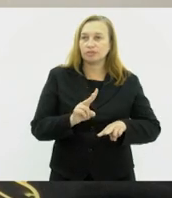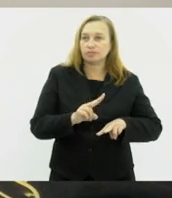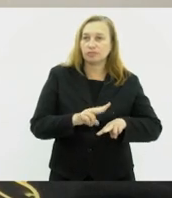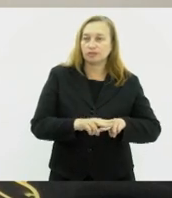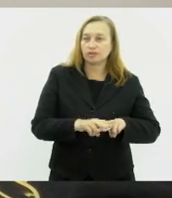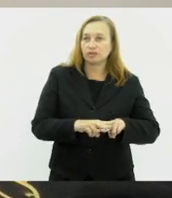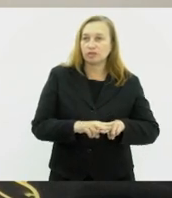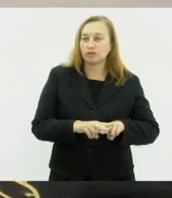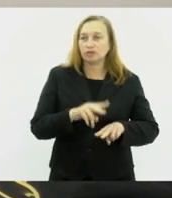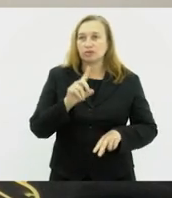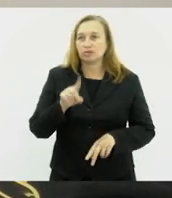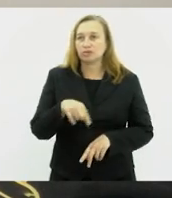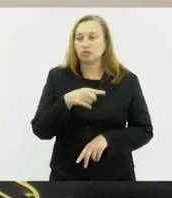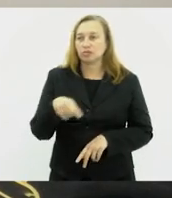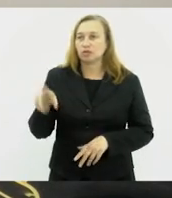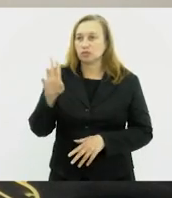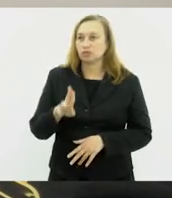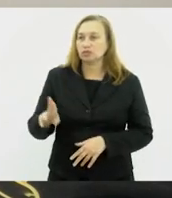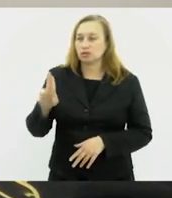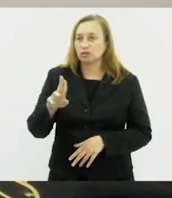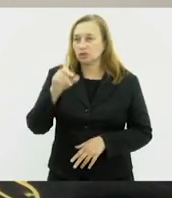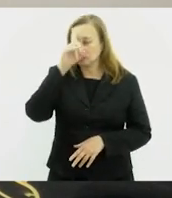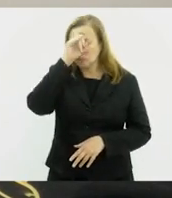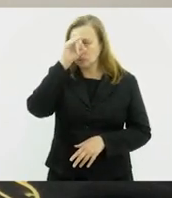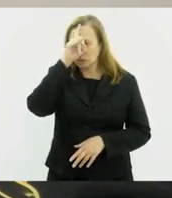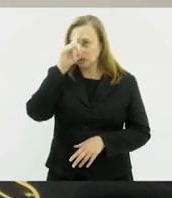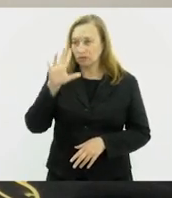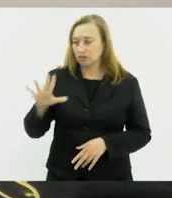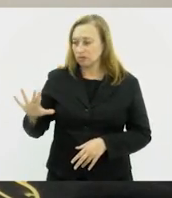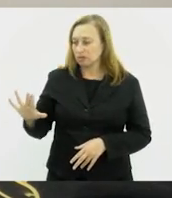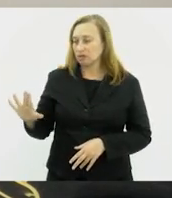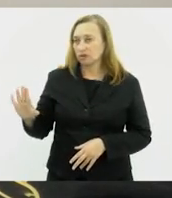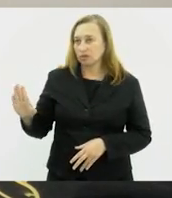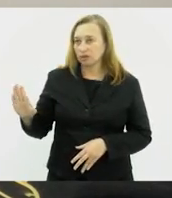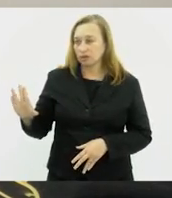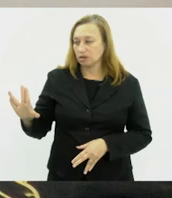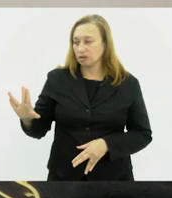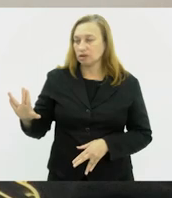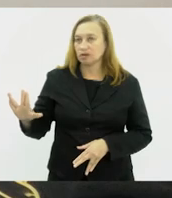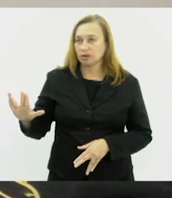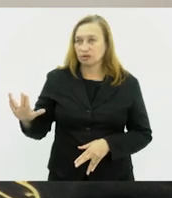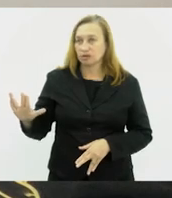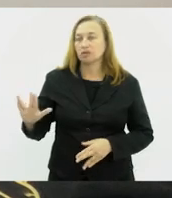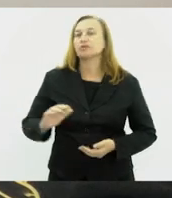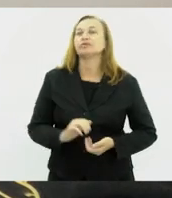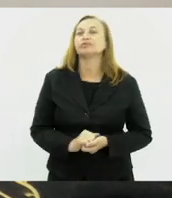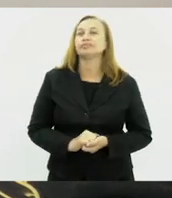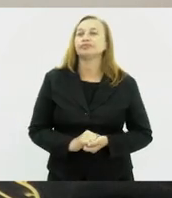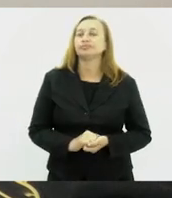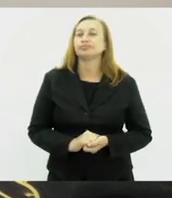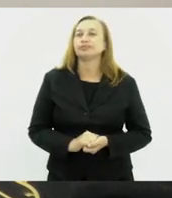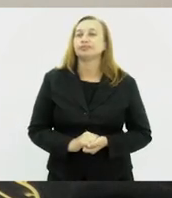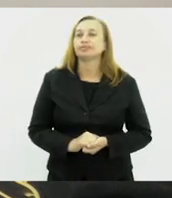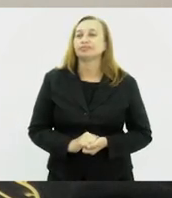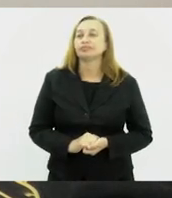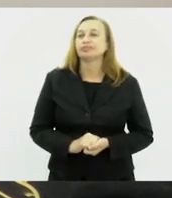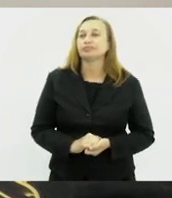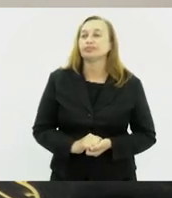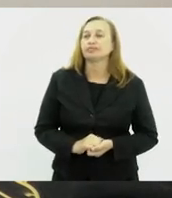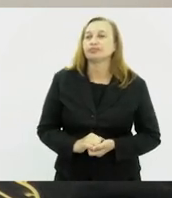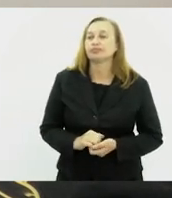cannabis no hospital ou seja eh eh a autorização para utilização desse medicamento enquanto seja